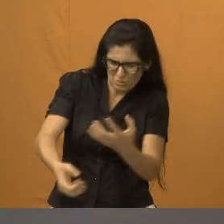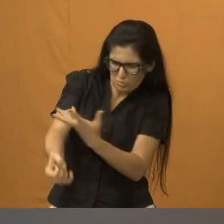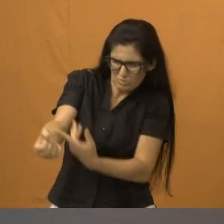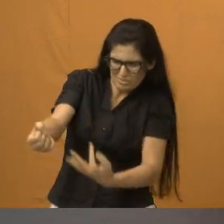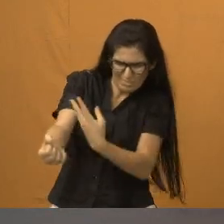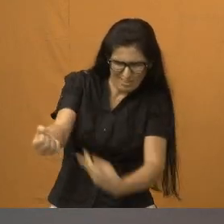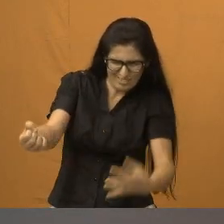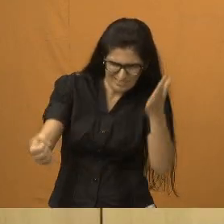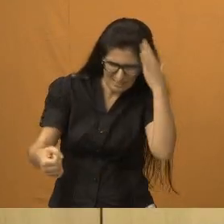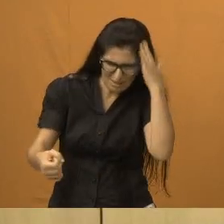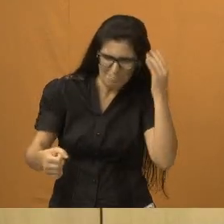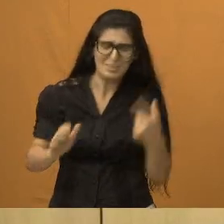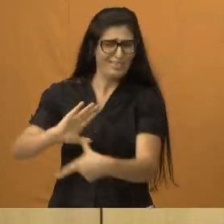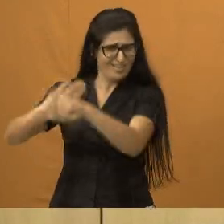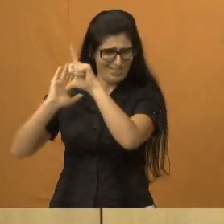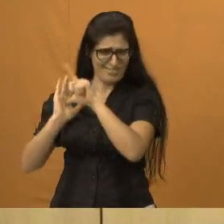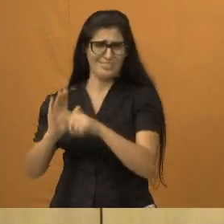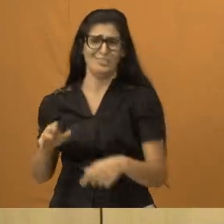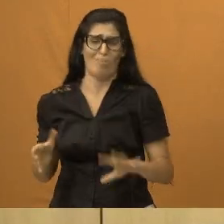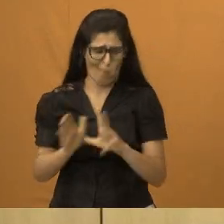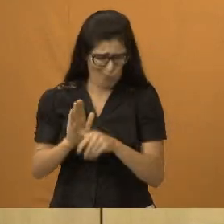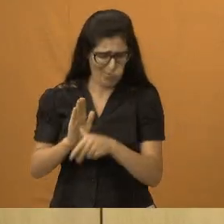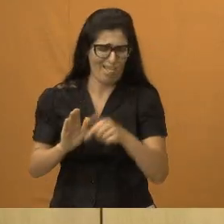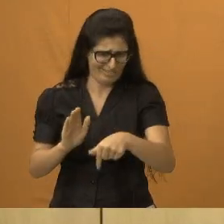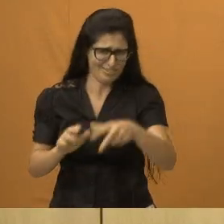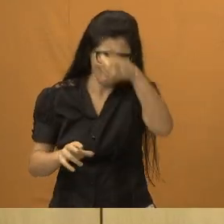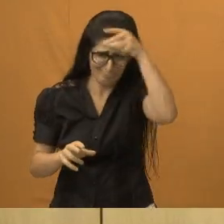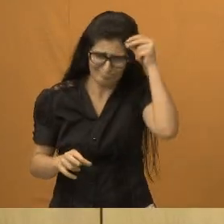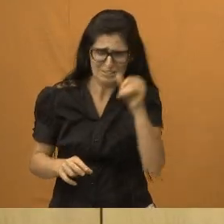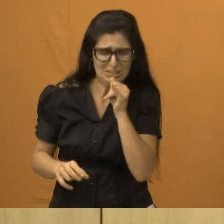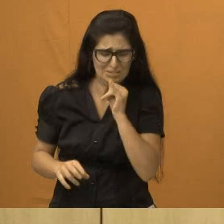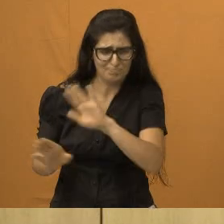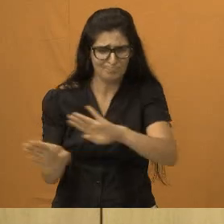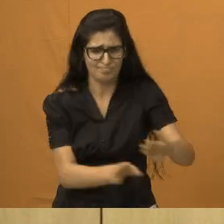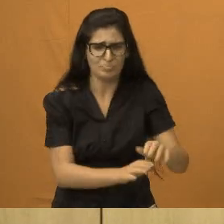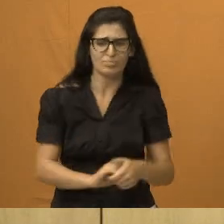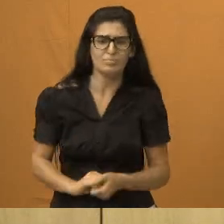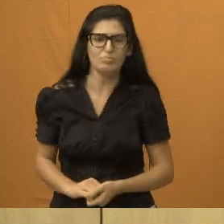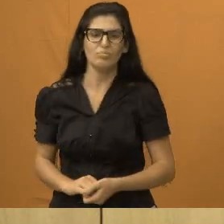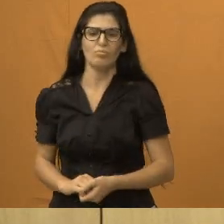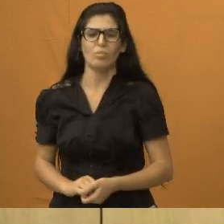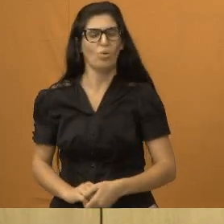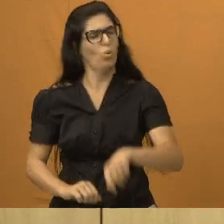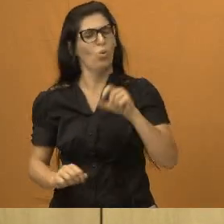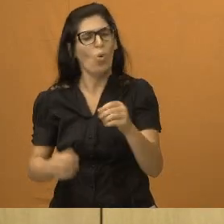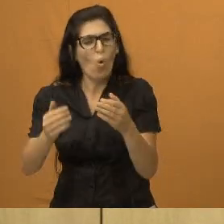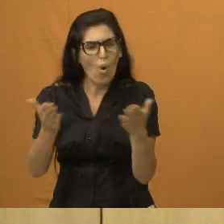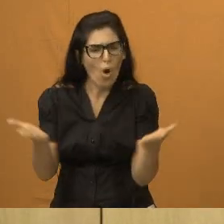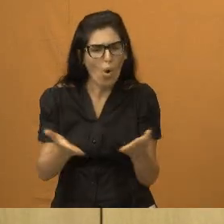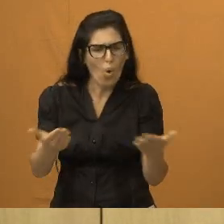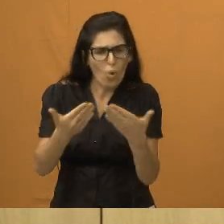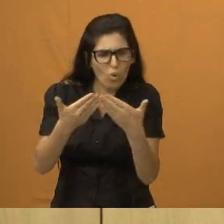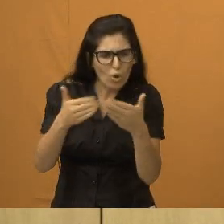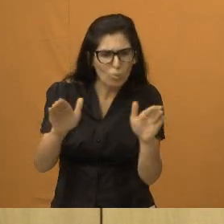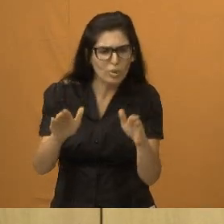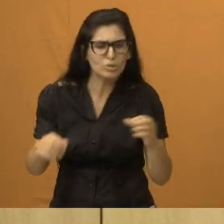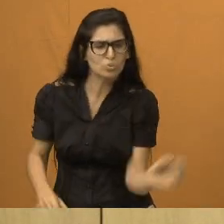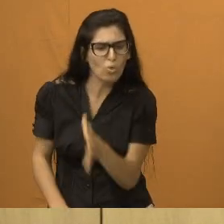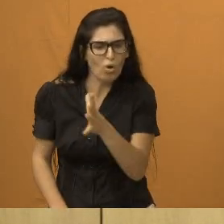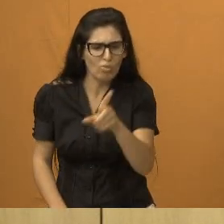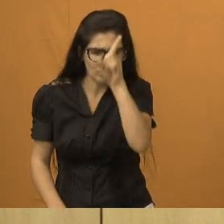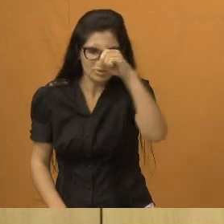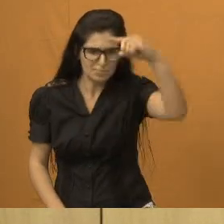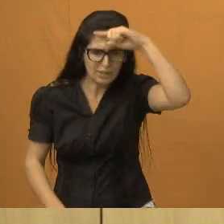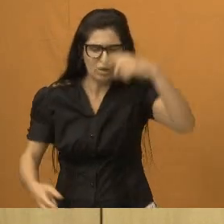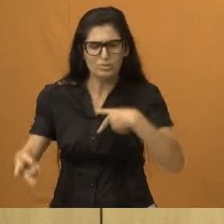só para fechar esse assunto, e eu acho que é uma situação que vai melhorar muito para o município agora, fugindo um pouquinho, é a inauguração do novo Hospital Estadual de São